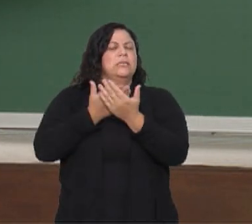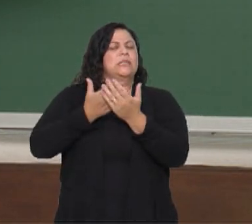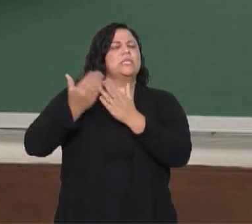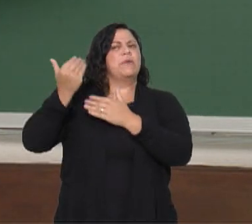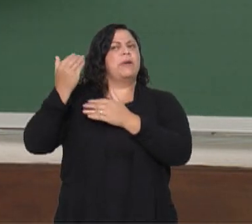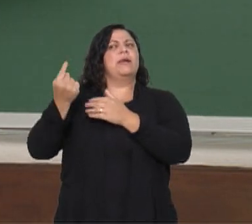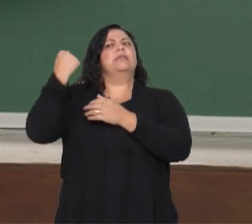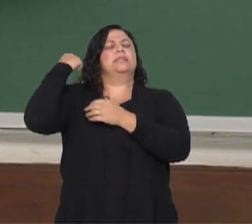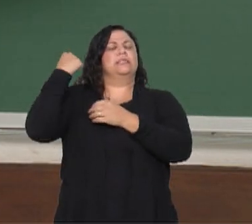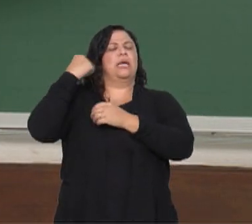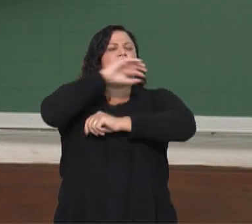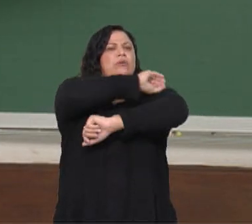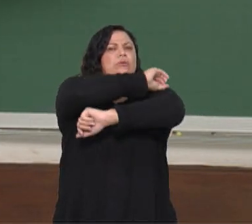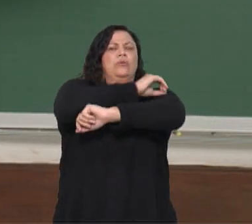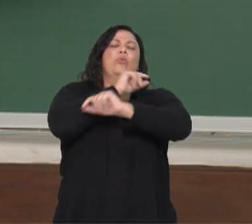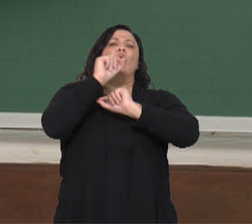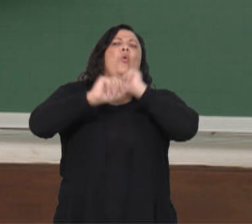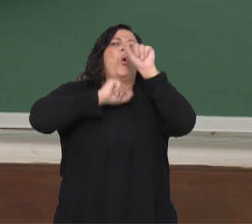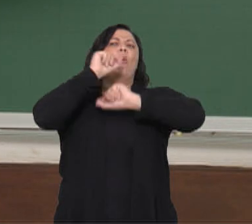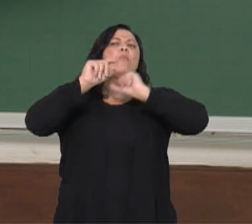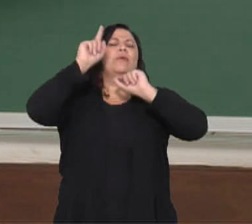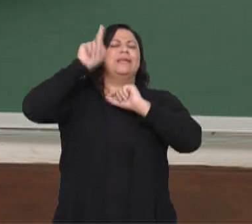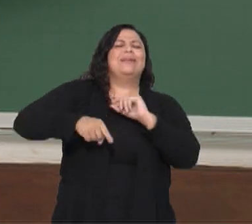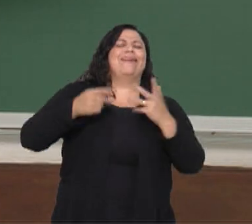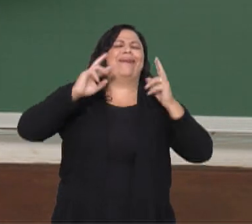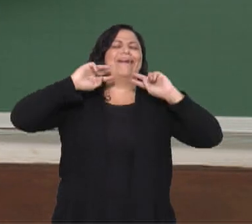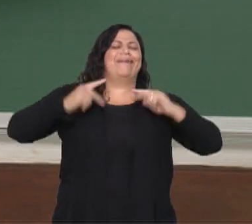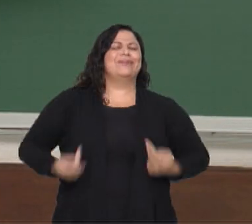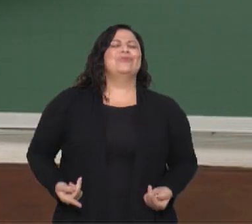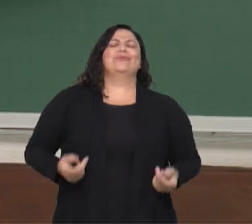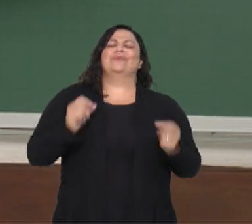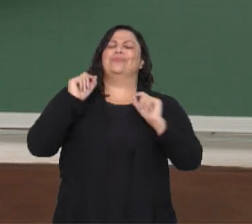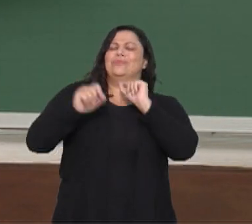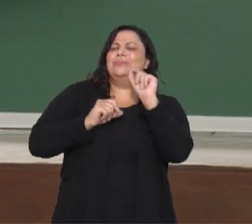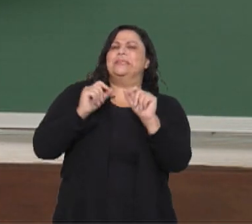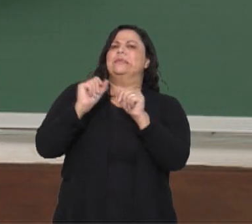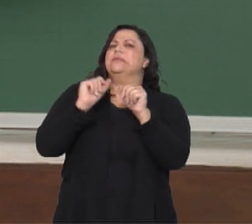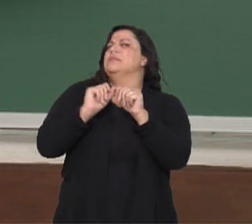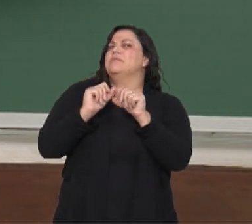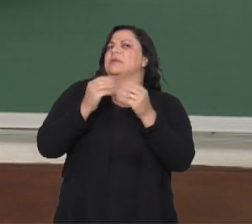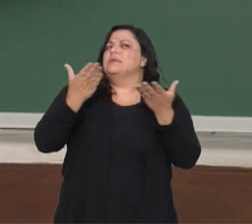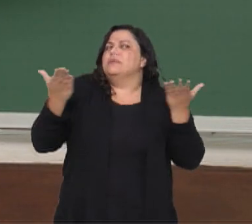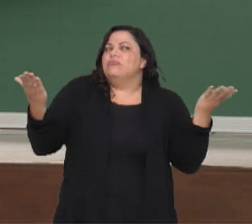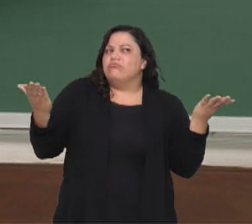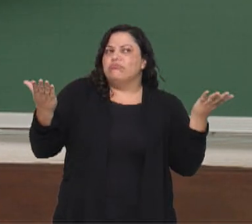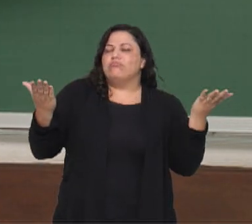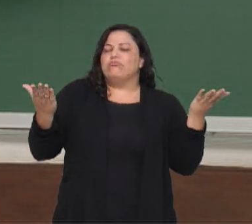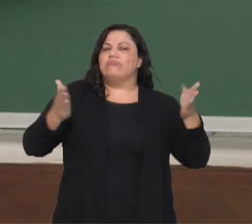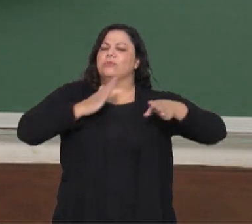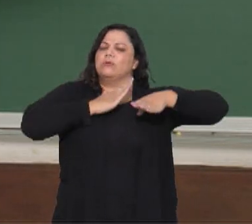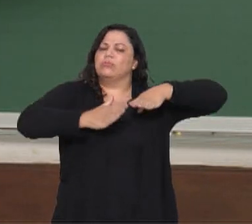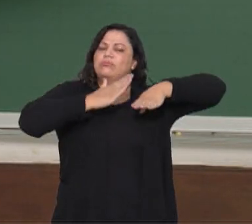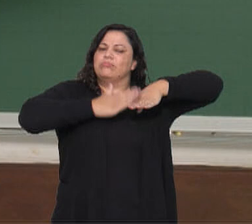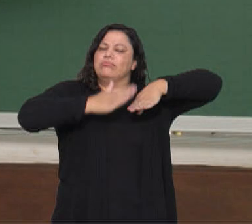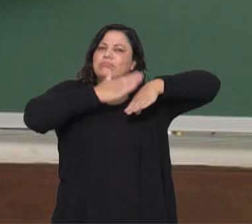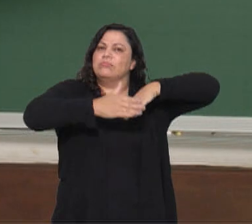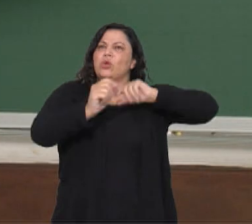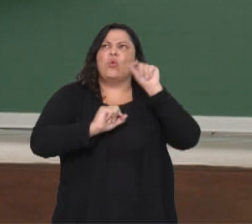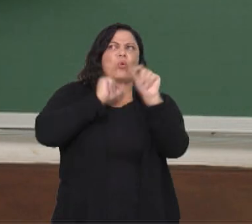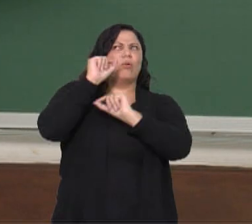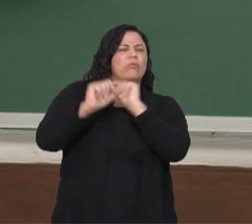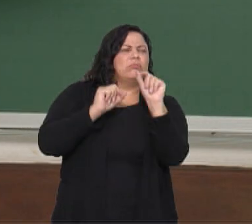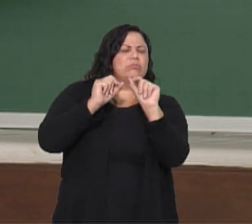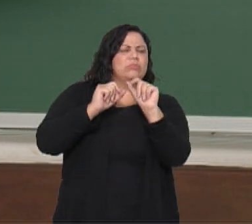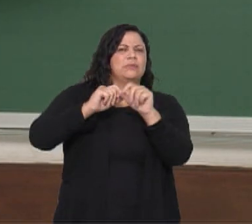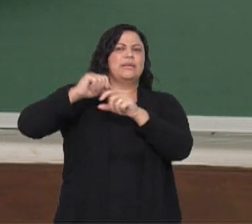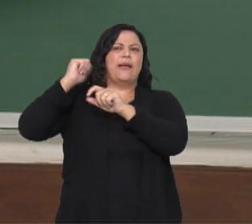paleolítico, como que nós fabricávamos, como que os homens, né, os seres humanos fabricavam esse tipo de armas, essa aqui é uma